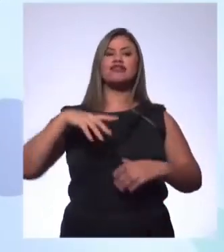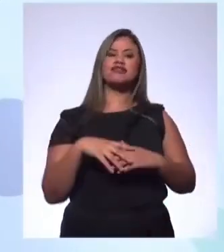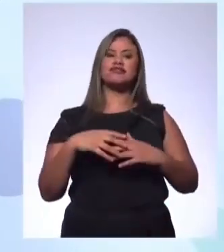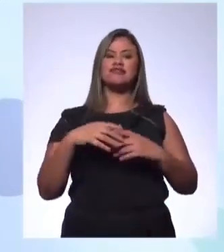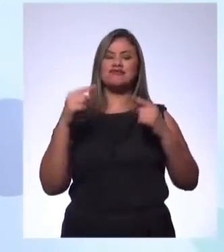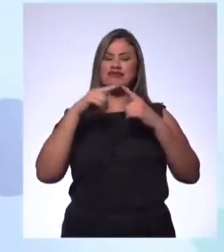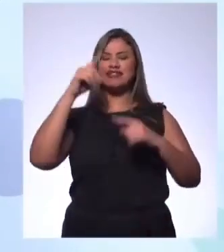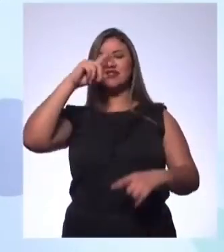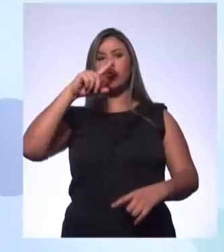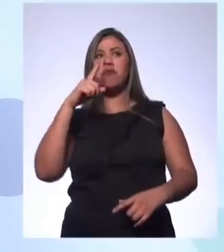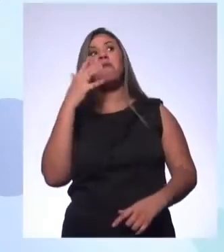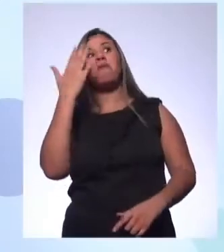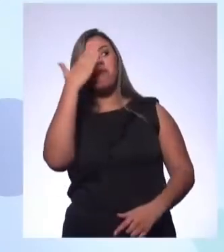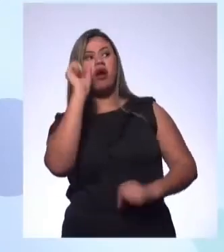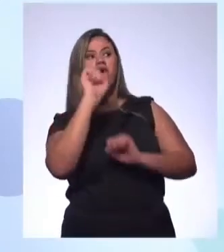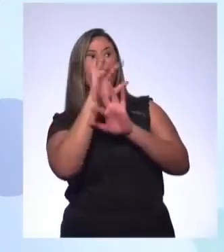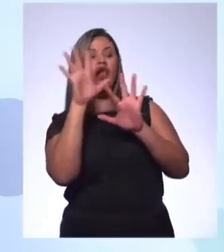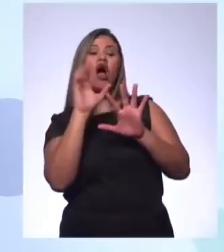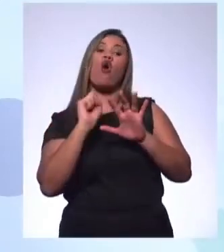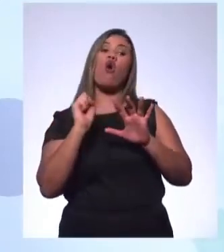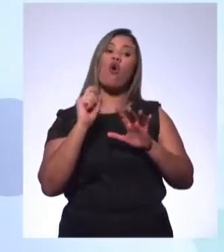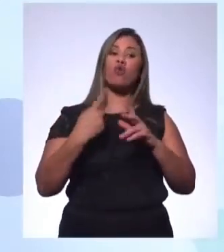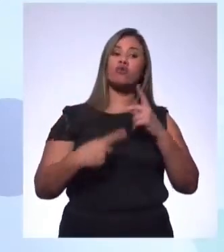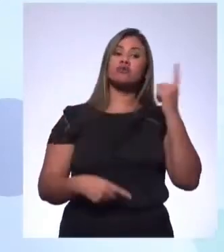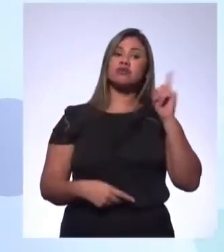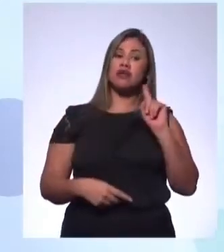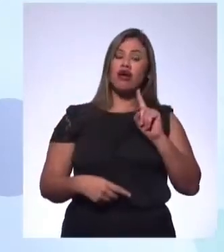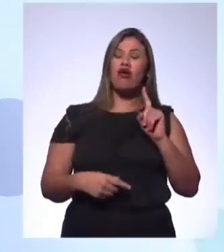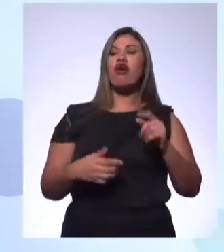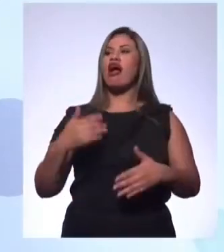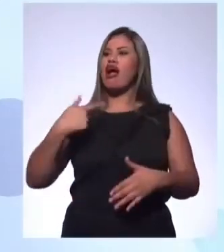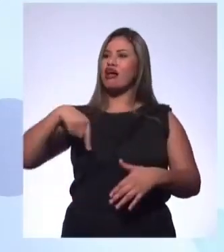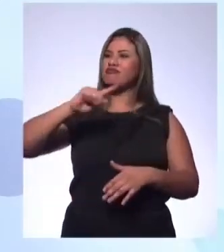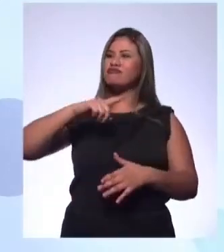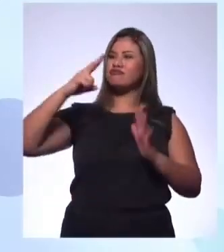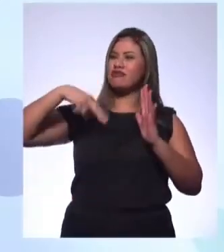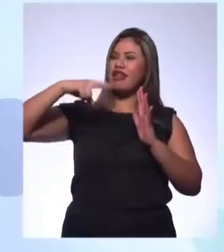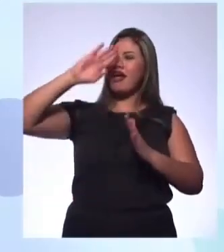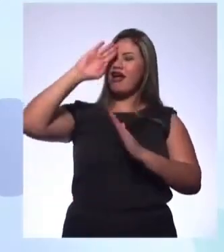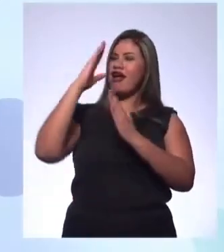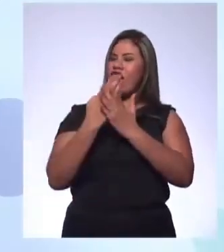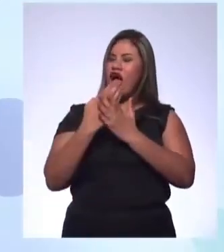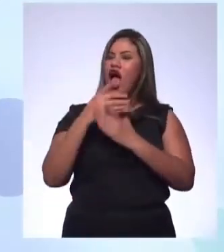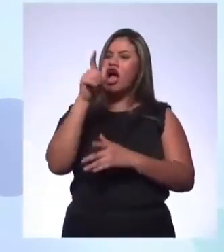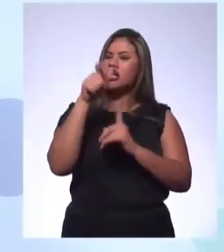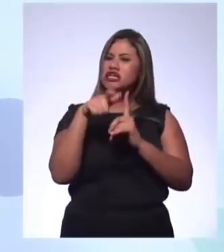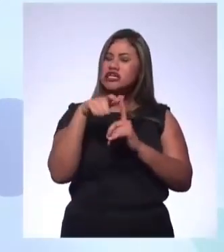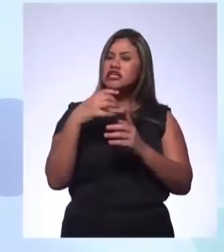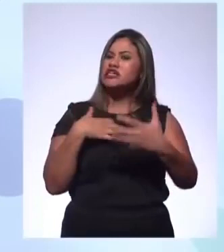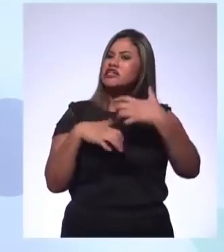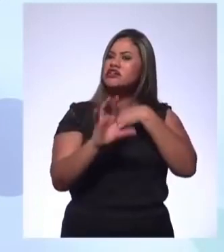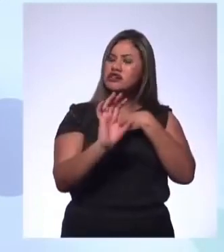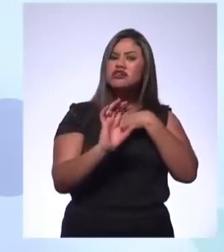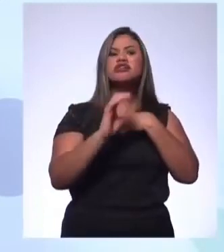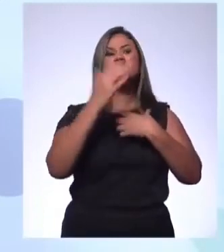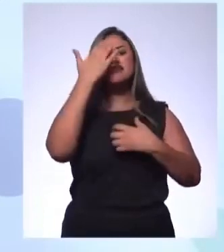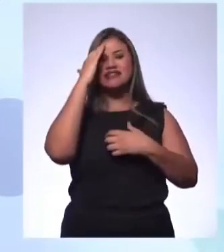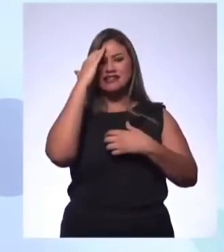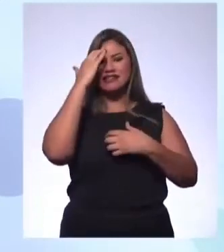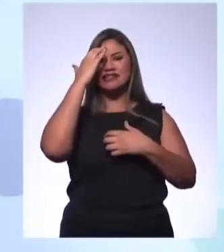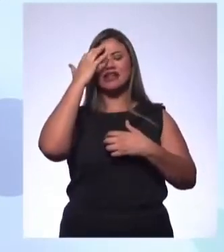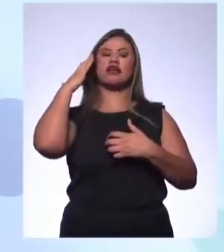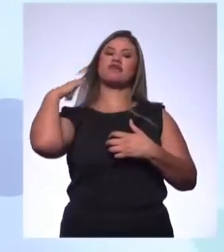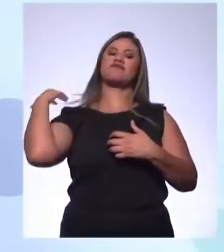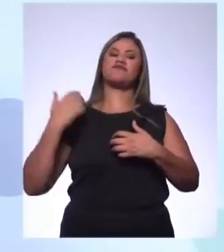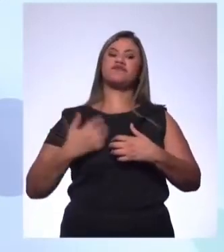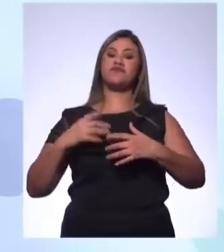história fazer sentido ou não. Faz a gente começar a acreditar e se envolver e se importar com o personagem. Você não se importa com você não